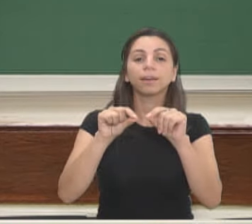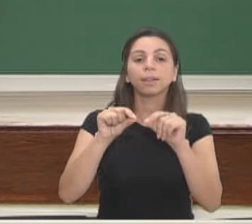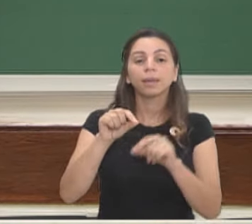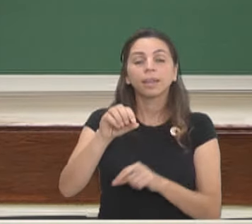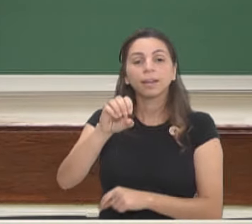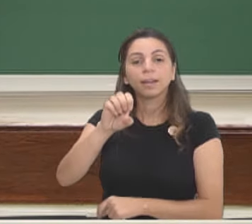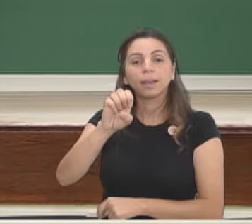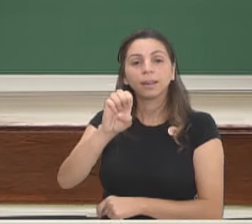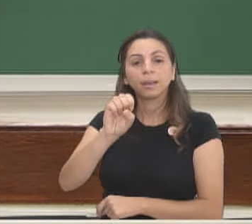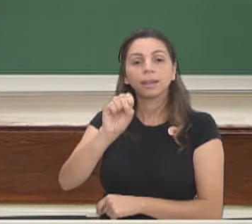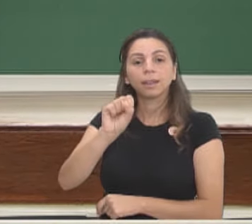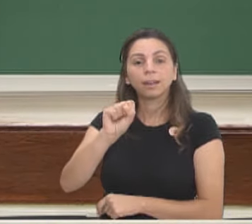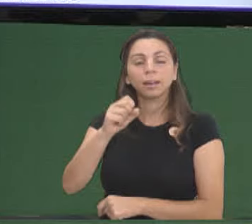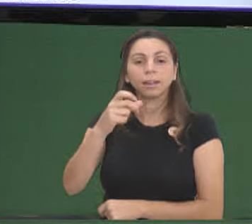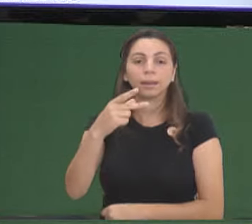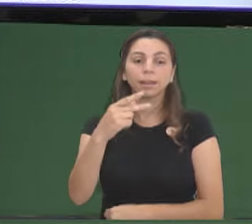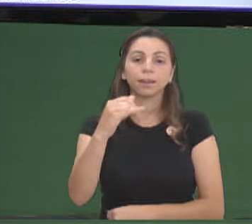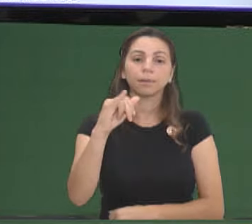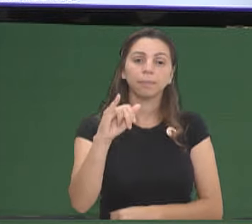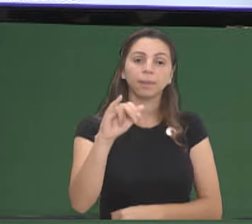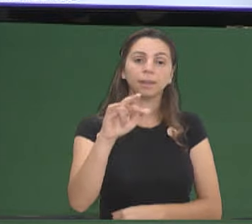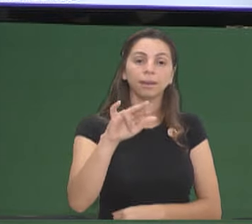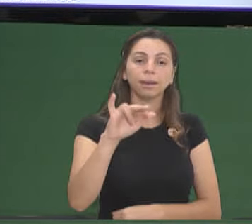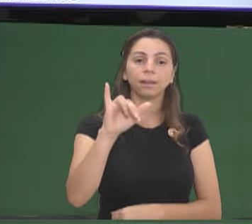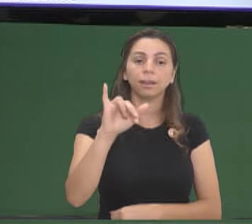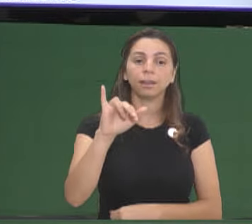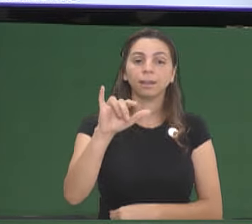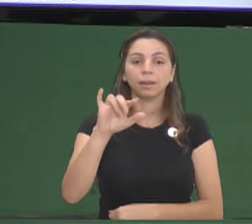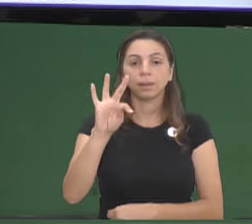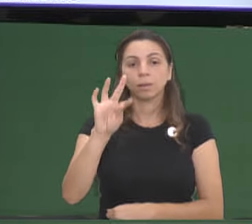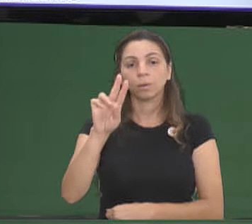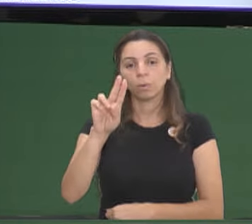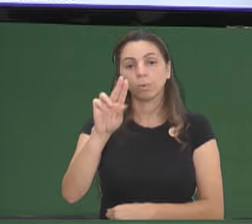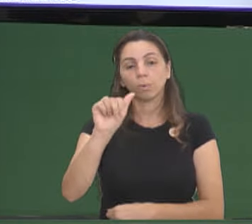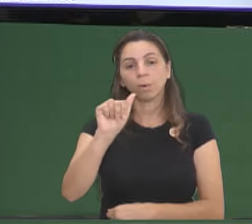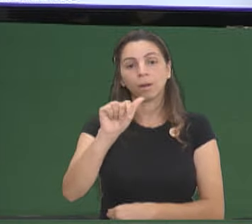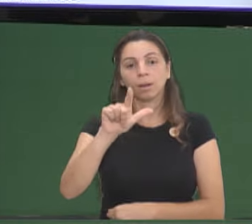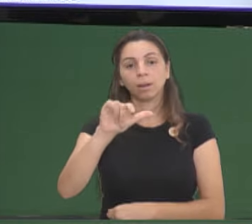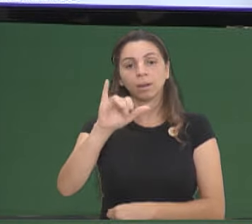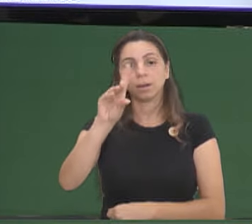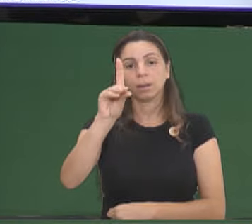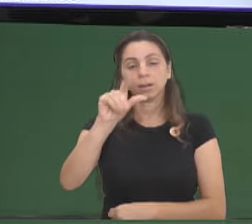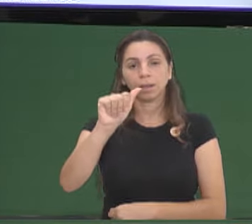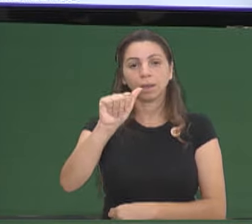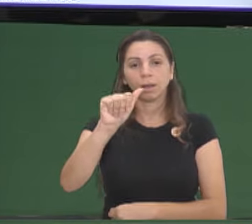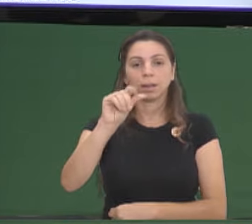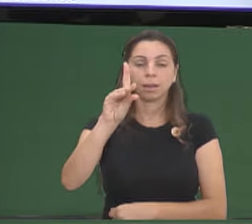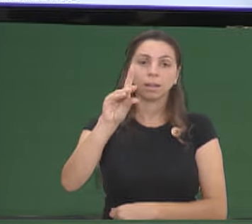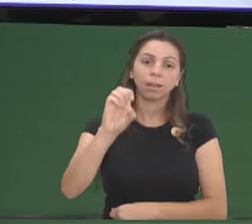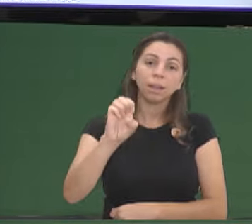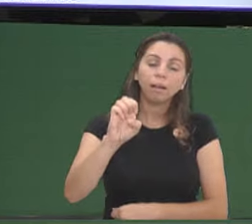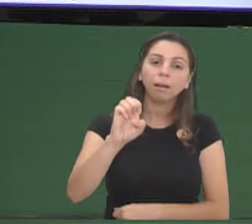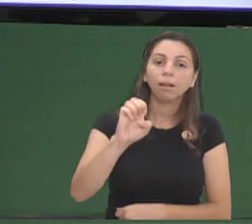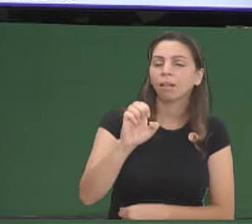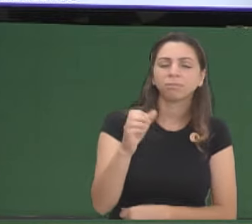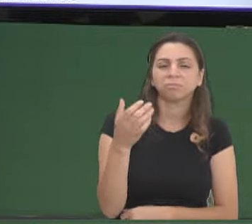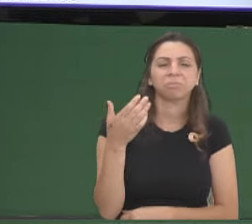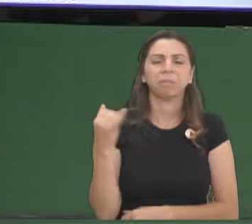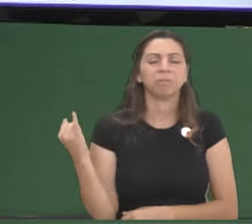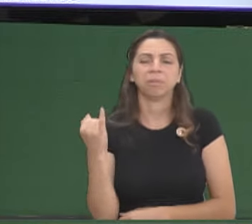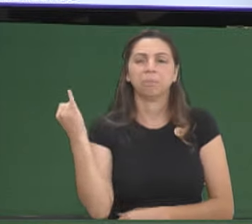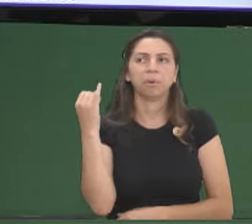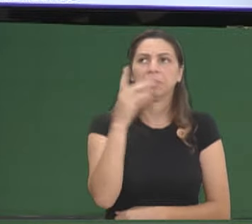falando de religião, não estamos falando de, eu cultuo Deus tal, não importa se é Deus, se é Jeová, se é